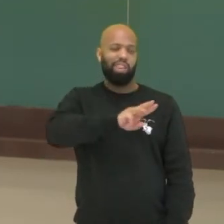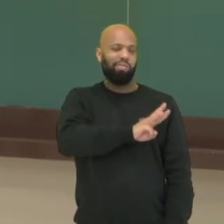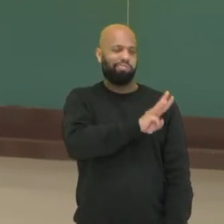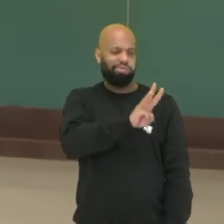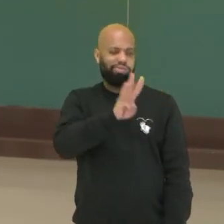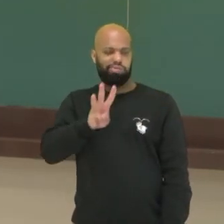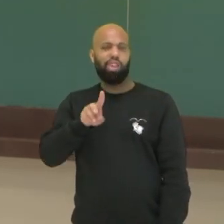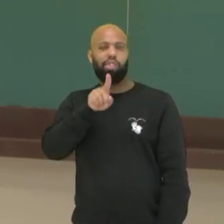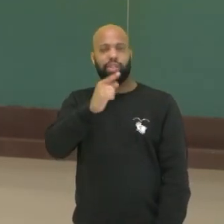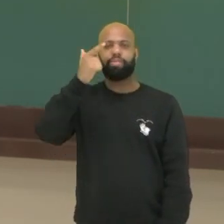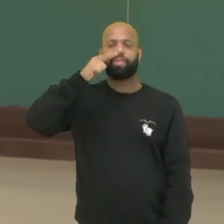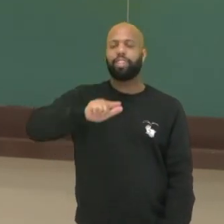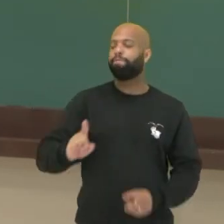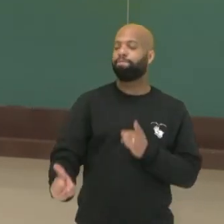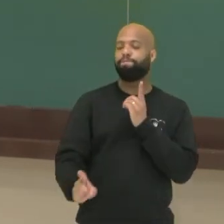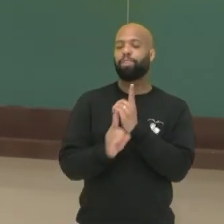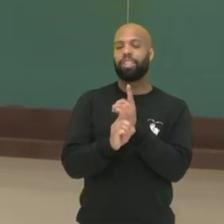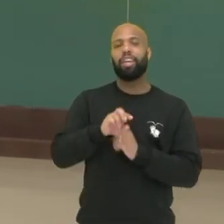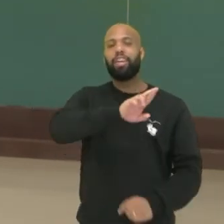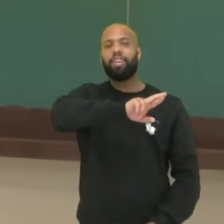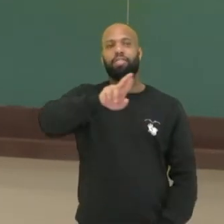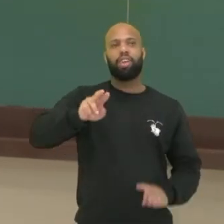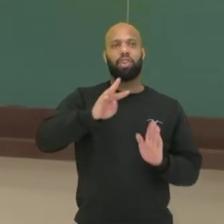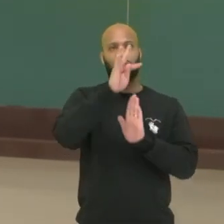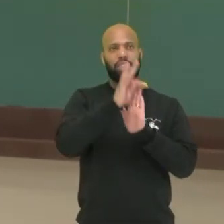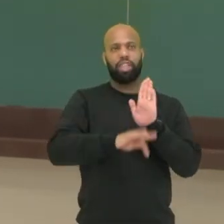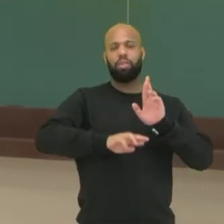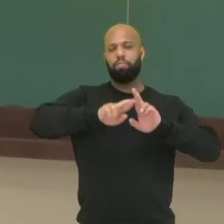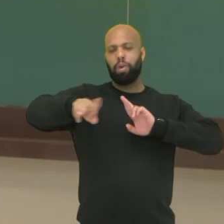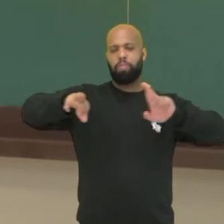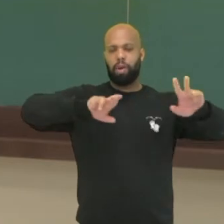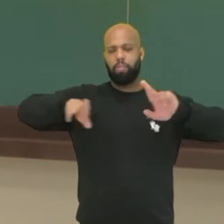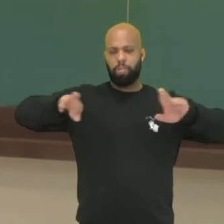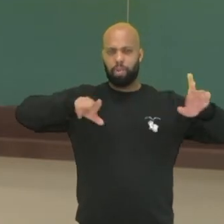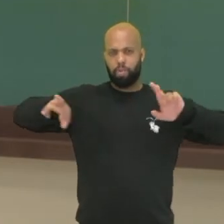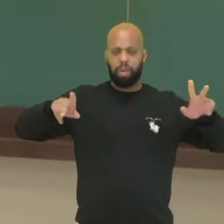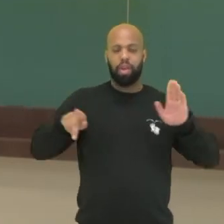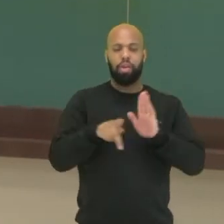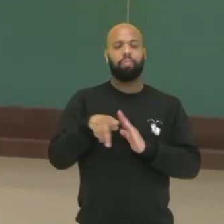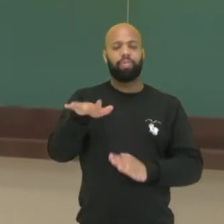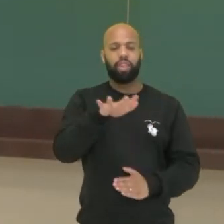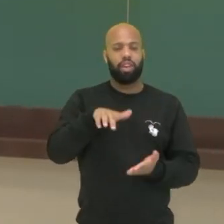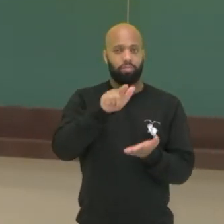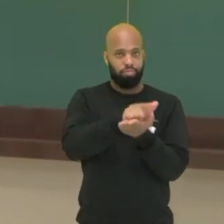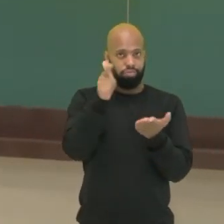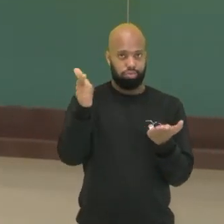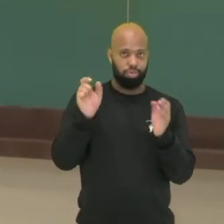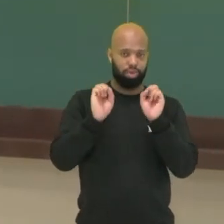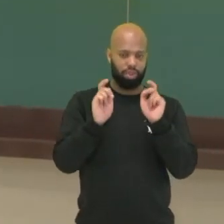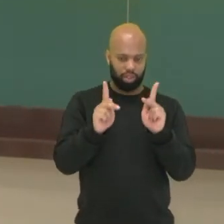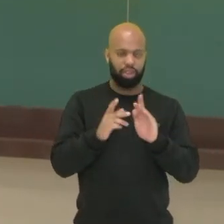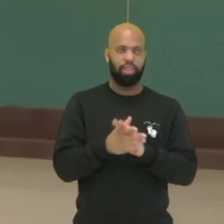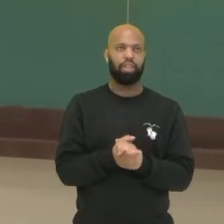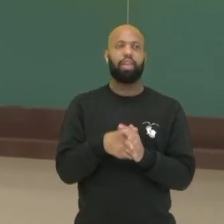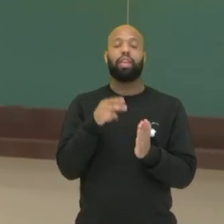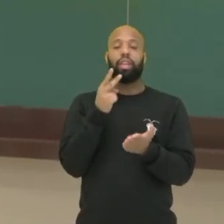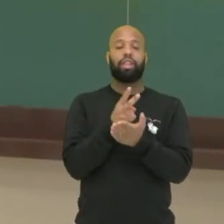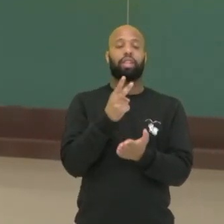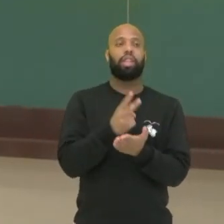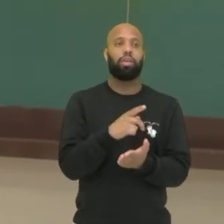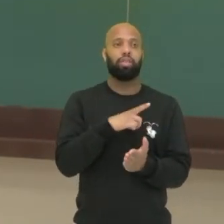vão encontrar muitos e muitos textos diferentes da esfera jornalística. E sempre com o foco de